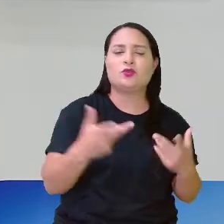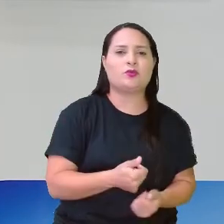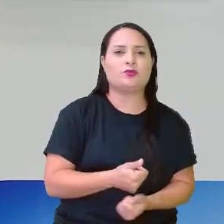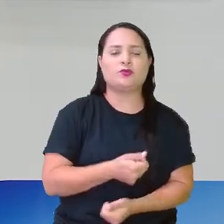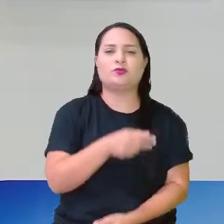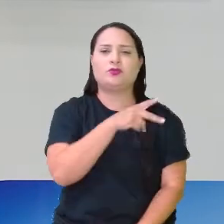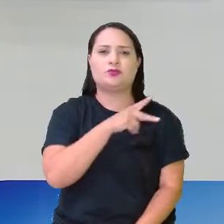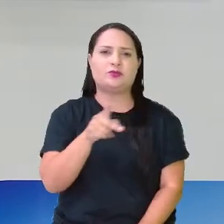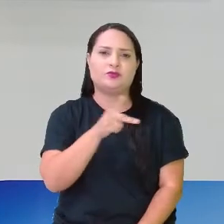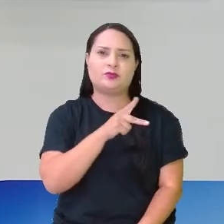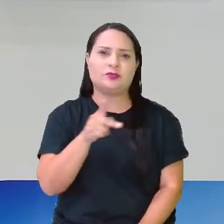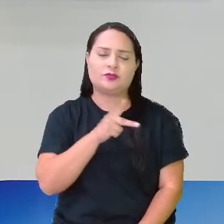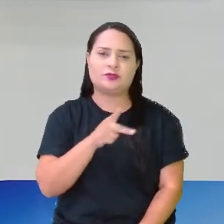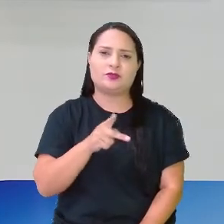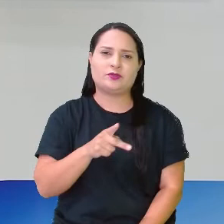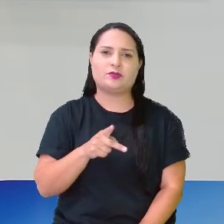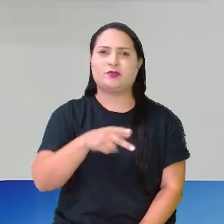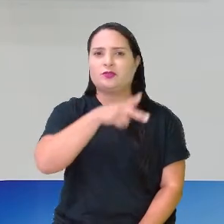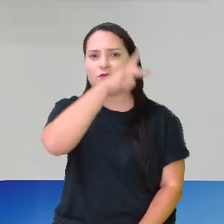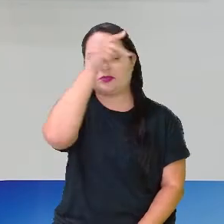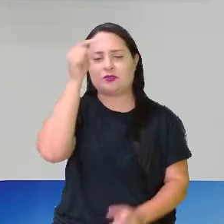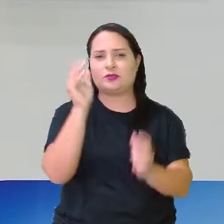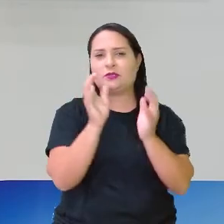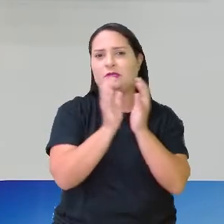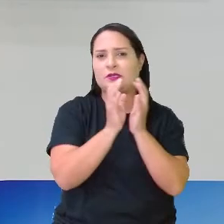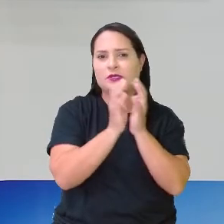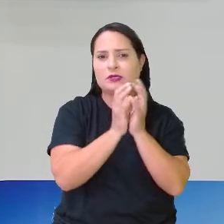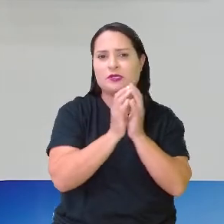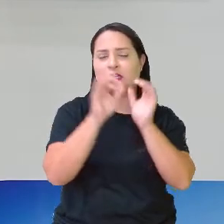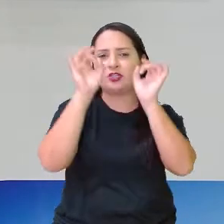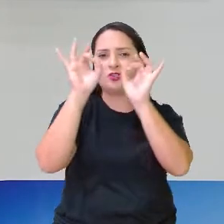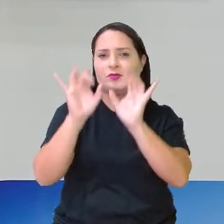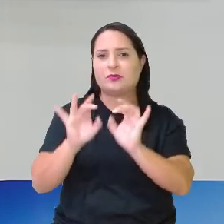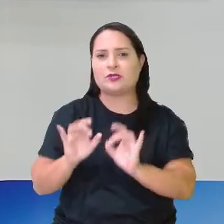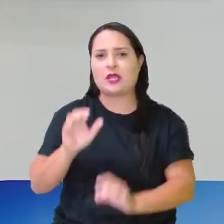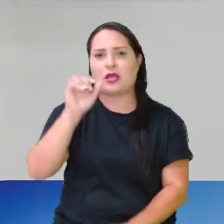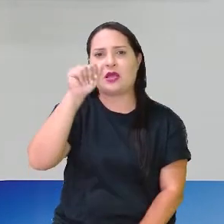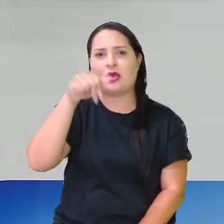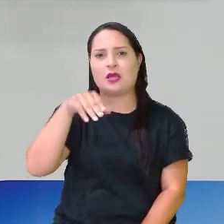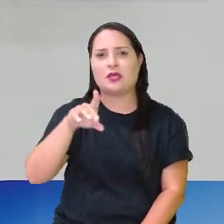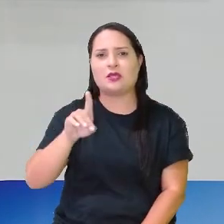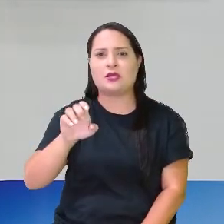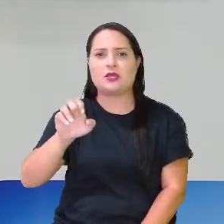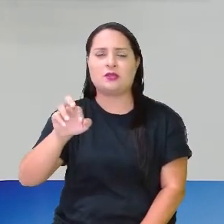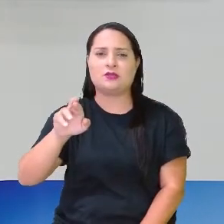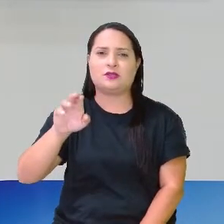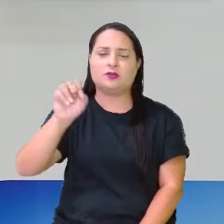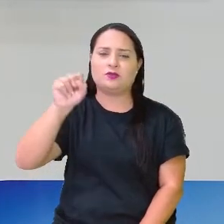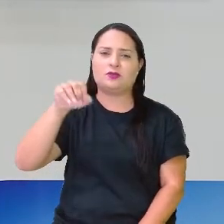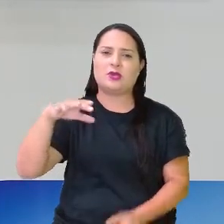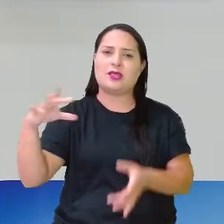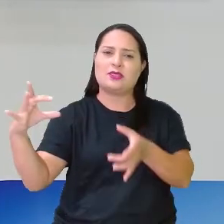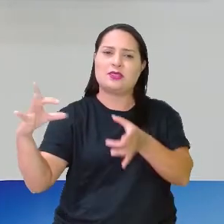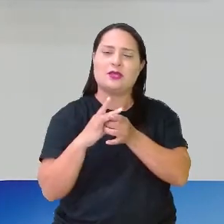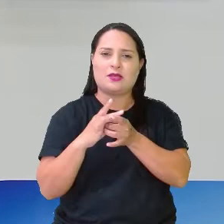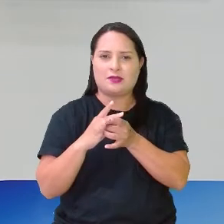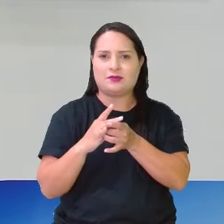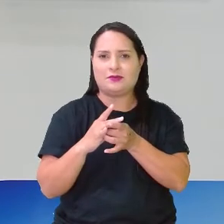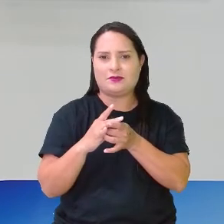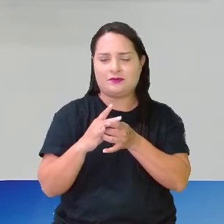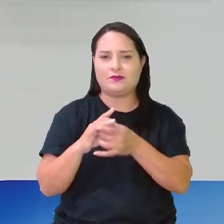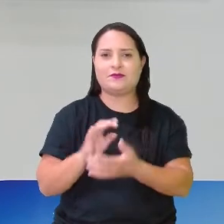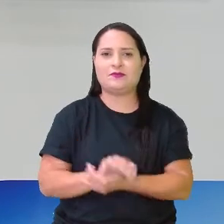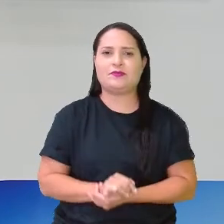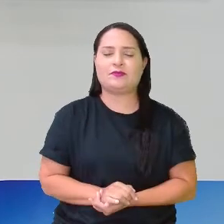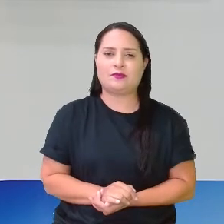os professores e professoras da rede, em especial para Anderson Henri, né? Parceiro aí do meu parceiro também